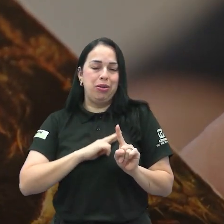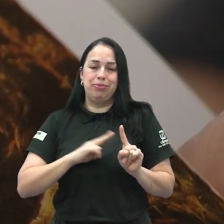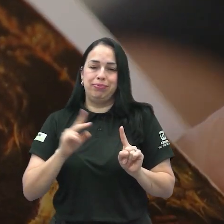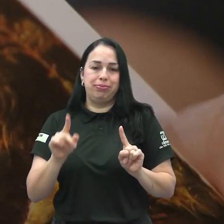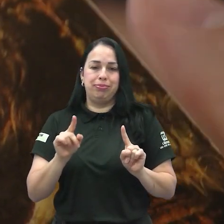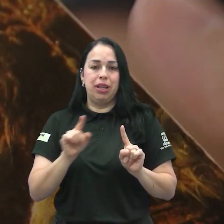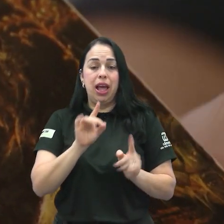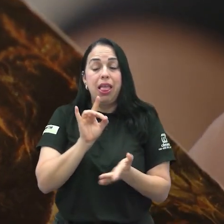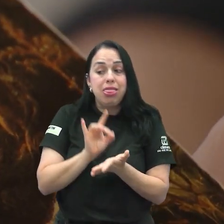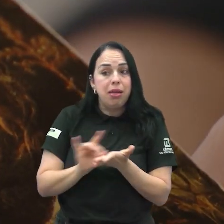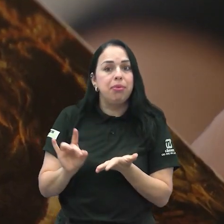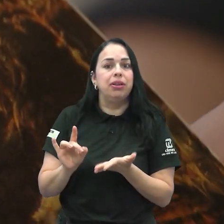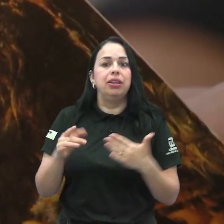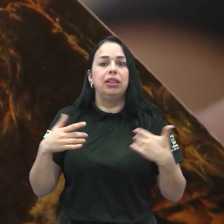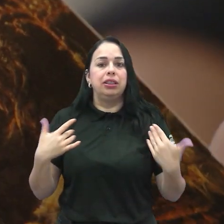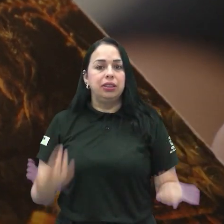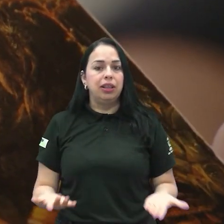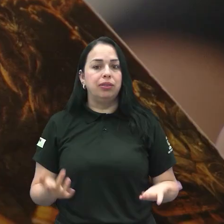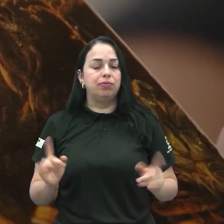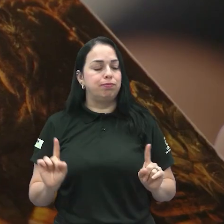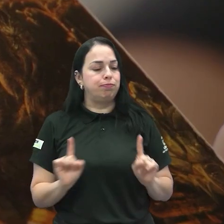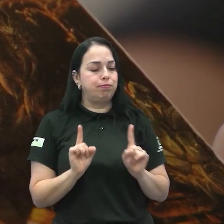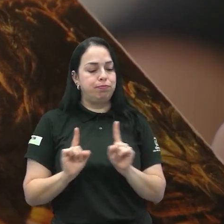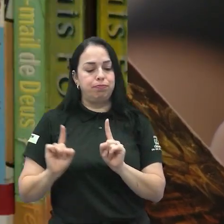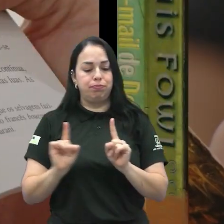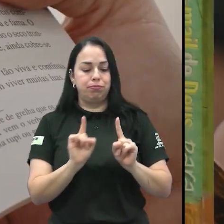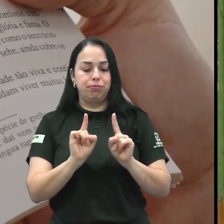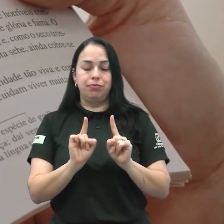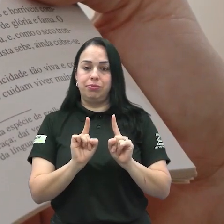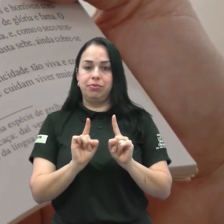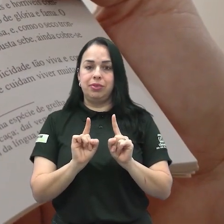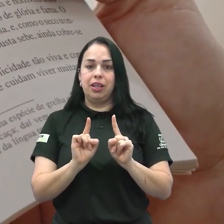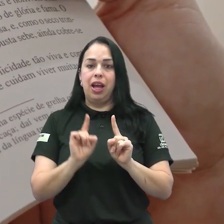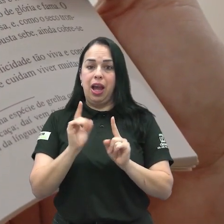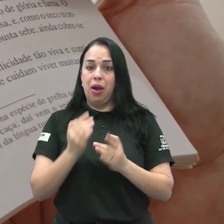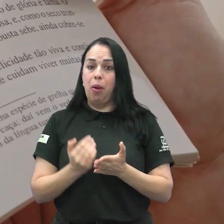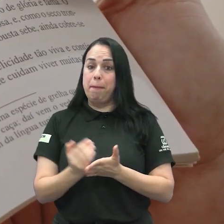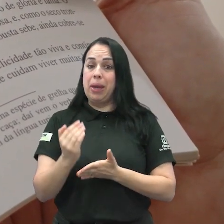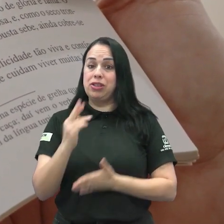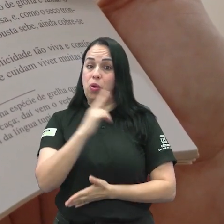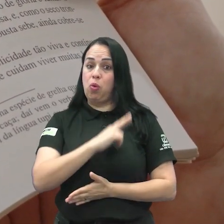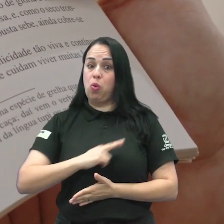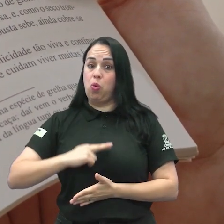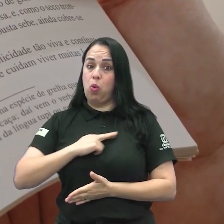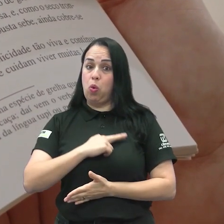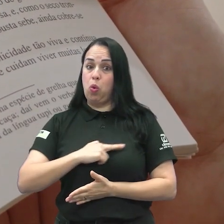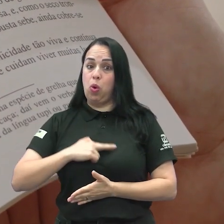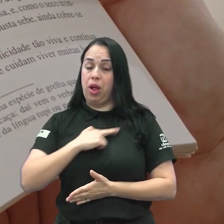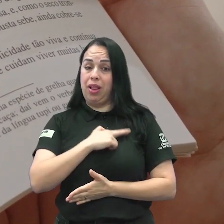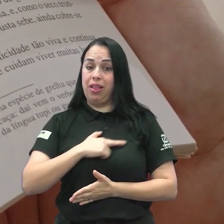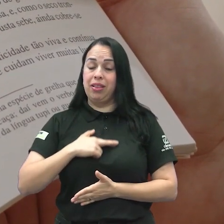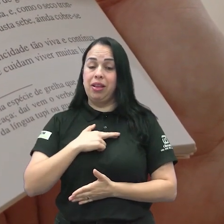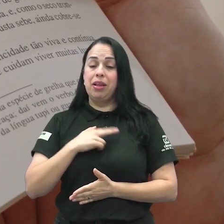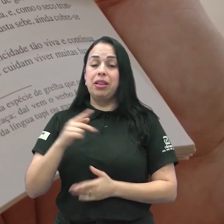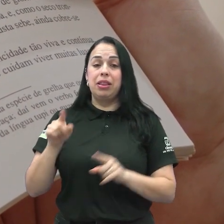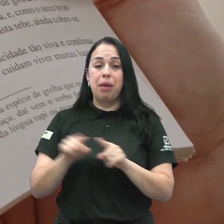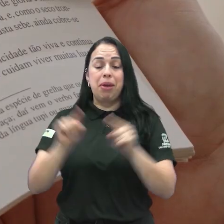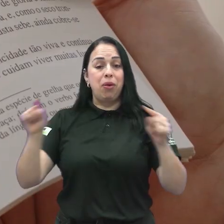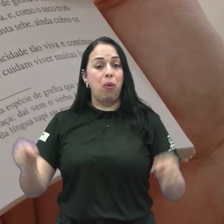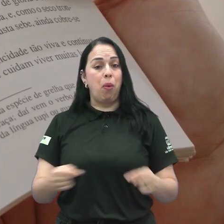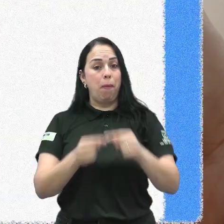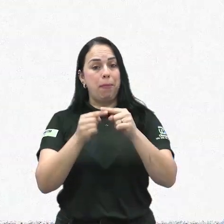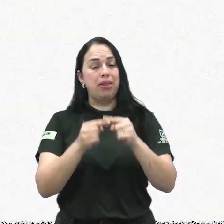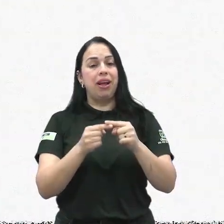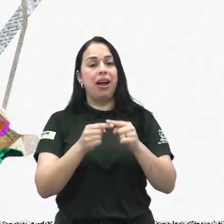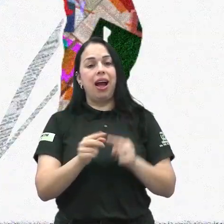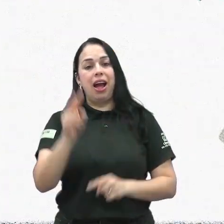tabajaras. O encontro entre os dois é o ponto de partida para um romance que serve de lenda para contar o surgimento do estado do